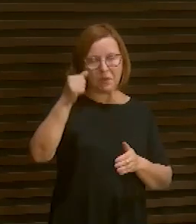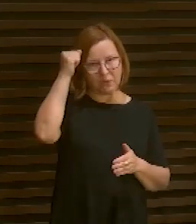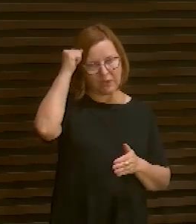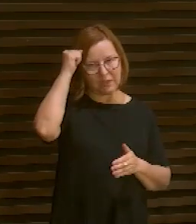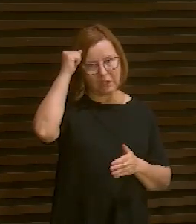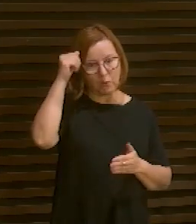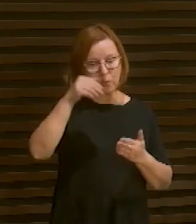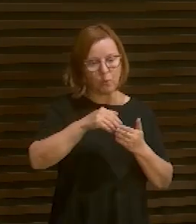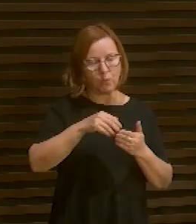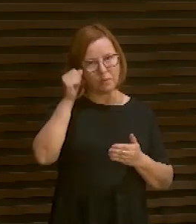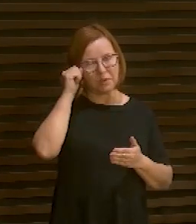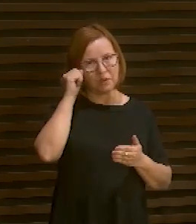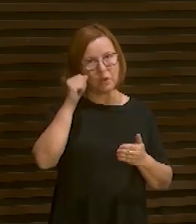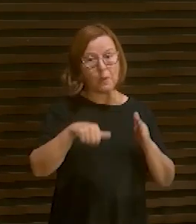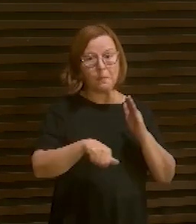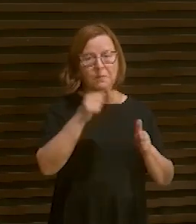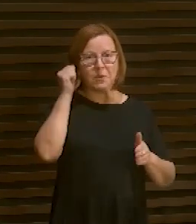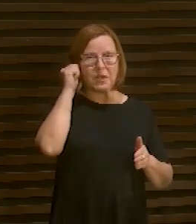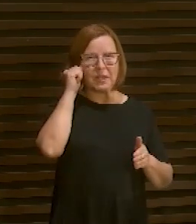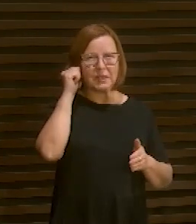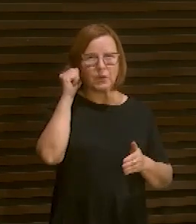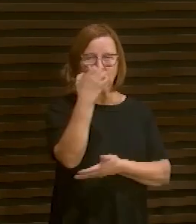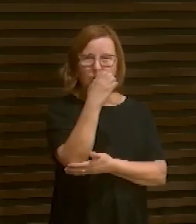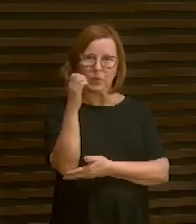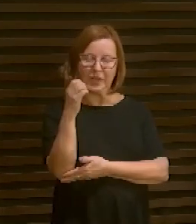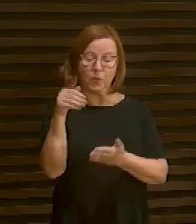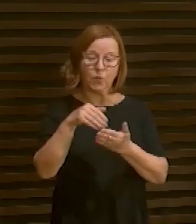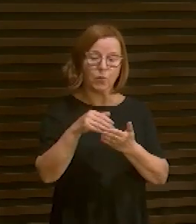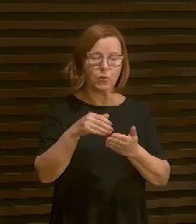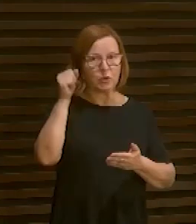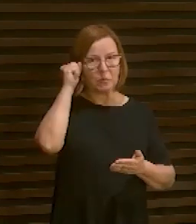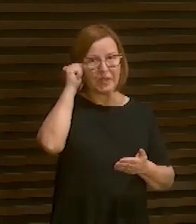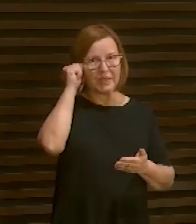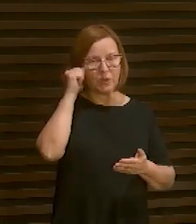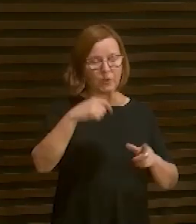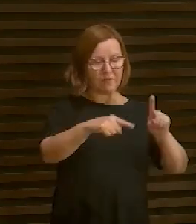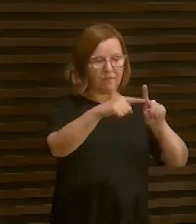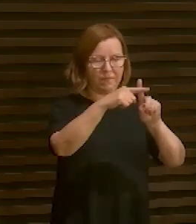Adão. Primeiro Adão do jardim, o último Adão na cruz.